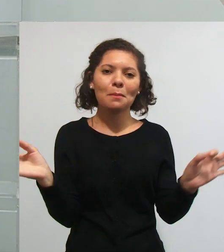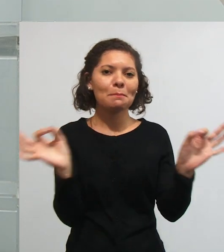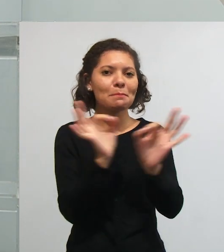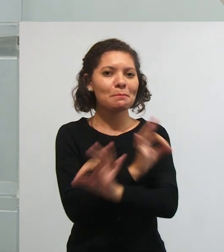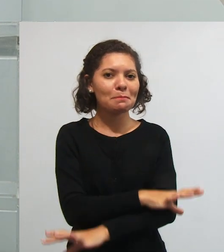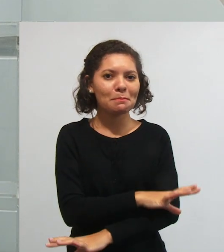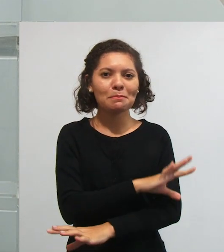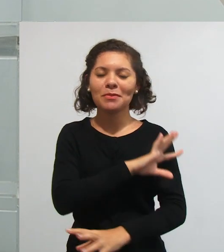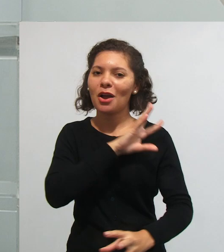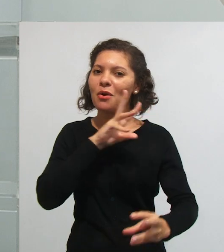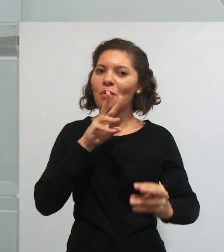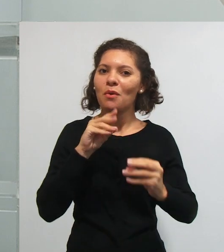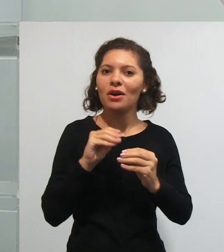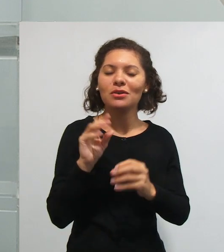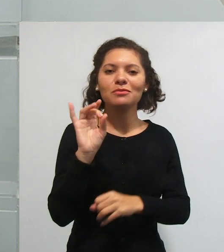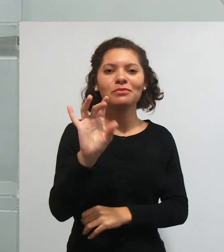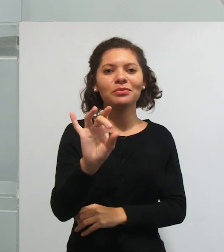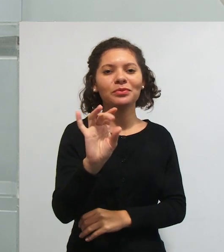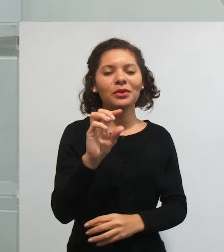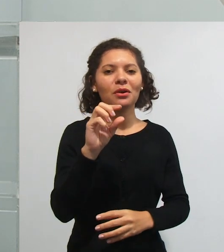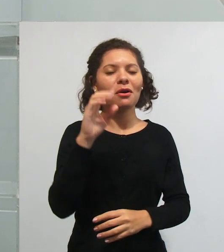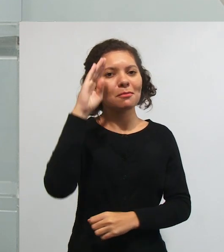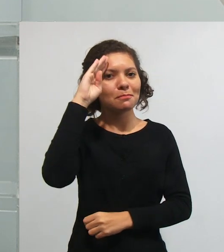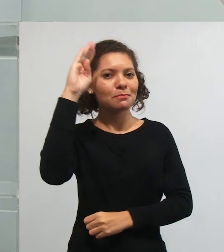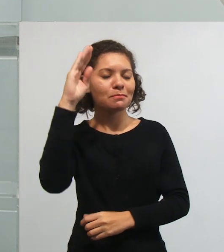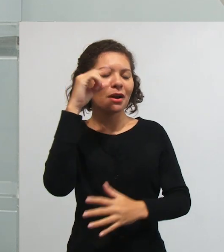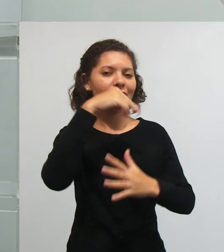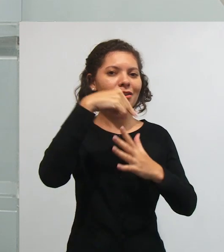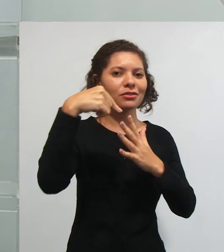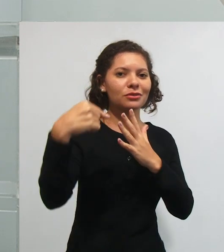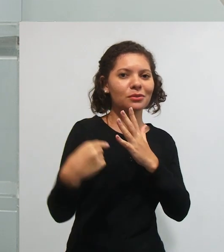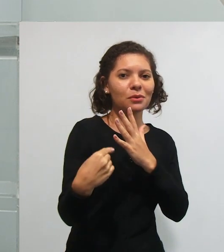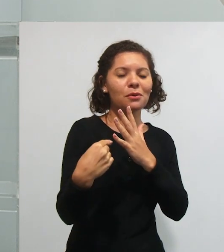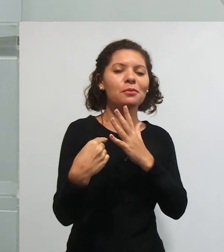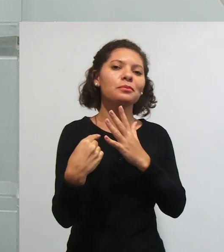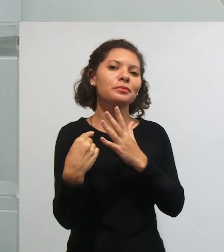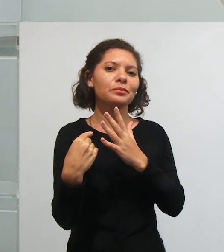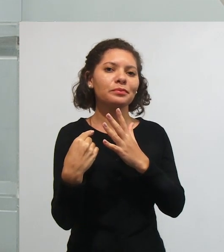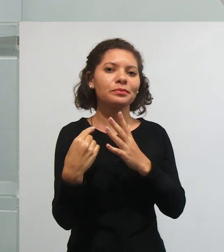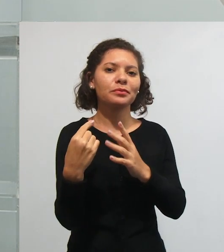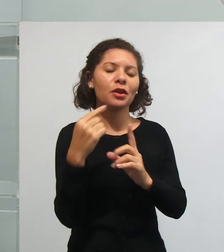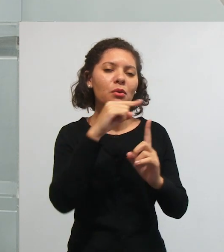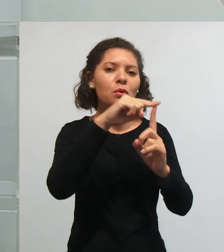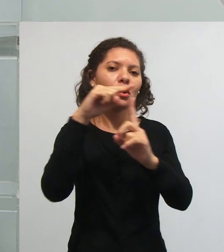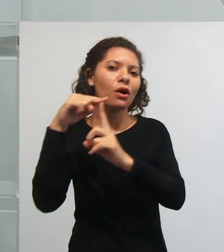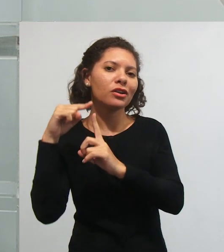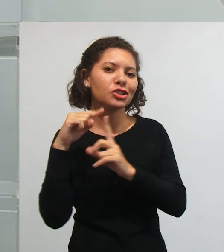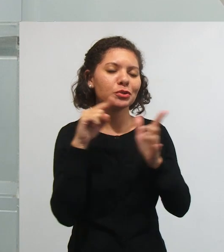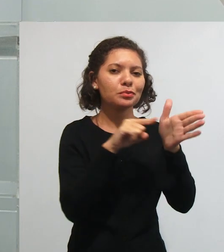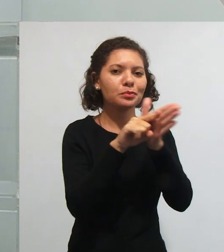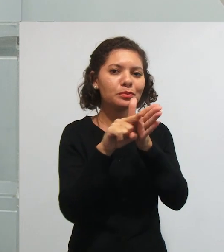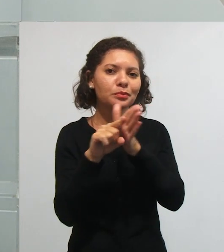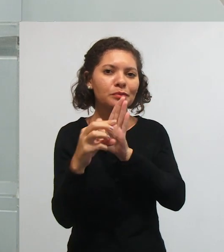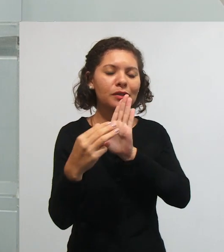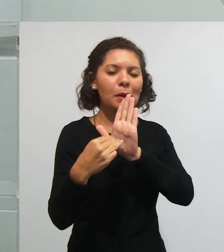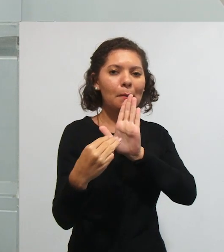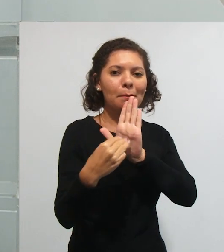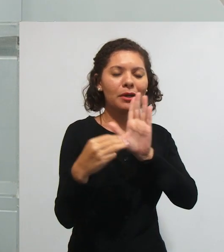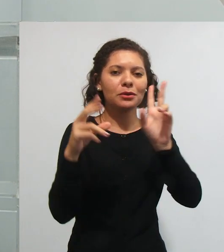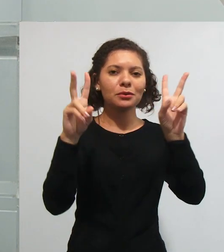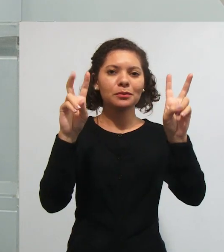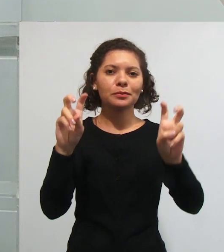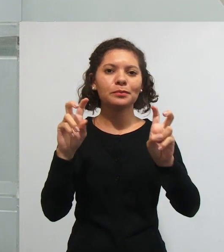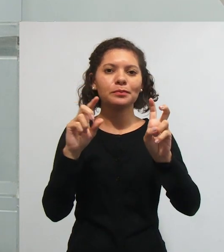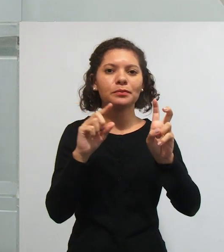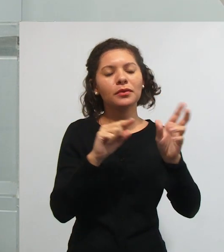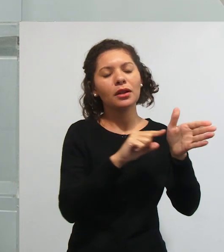bem simplória dos principais tópicos, abordagem, paradigma, tipo e método sobre pesquisa e como